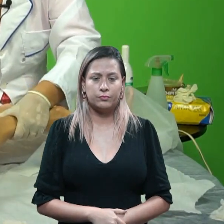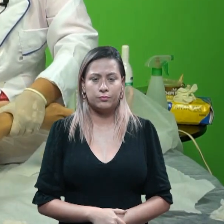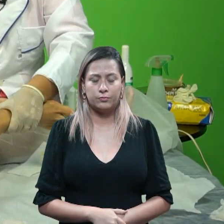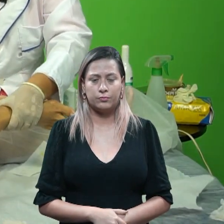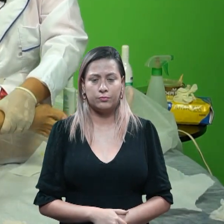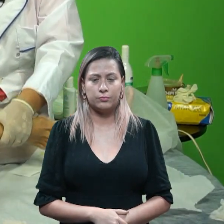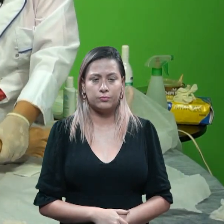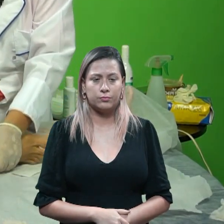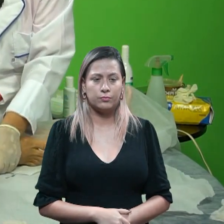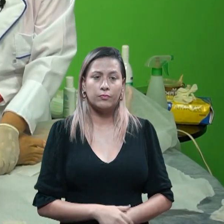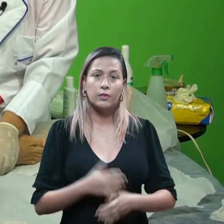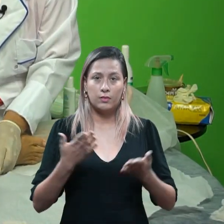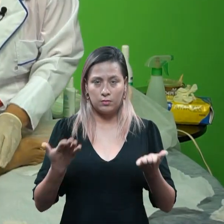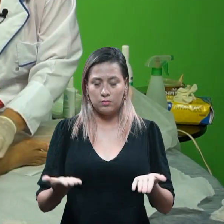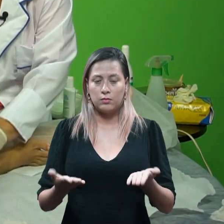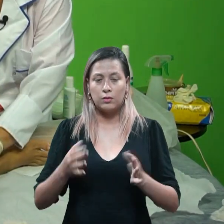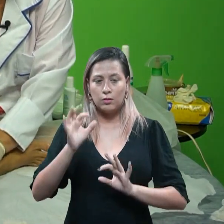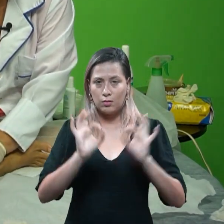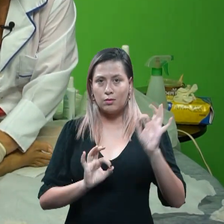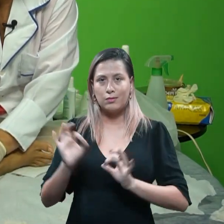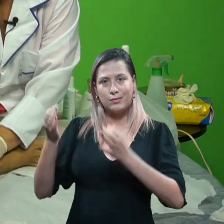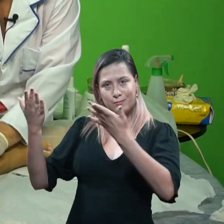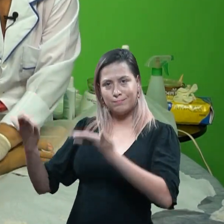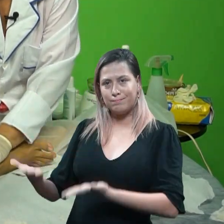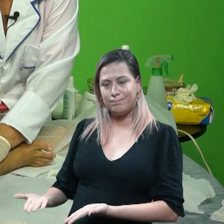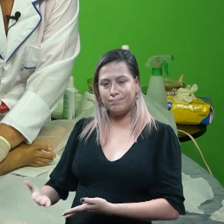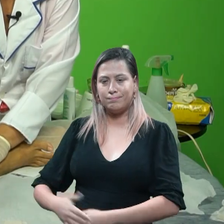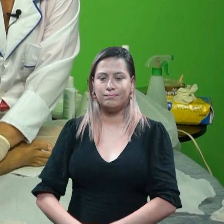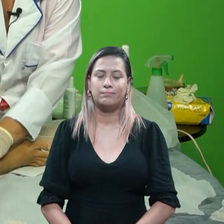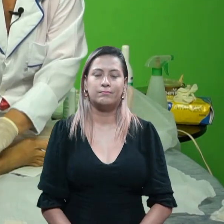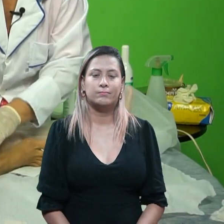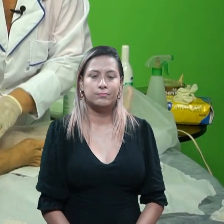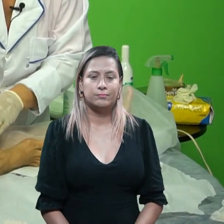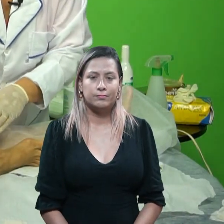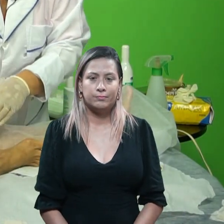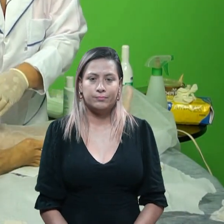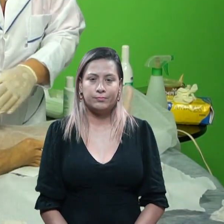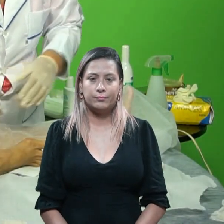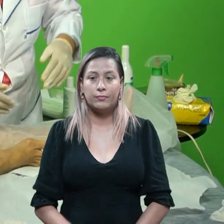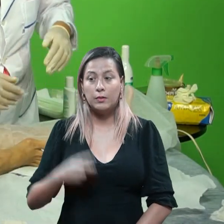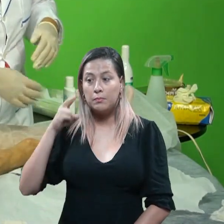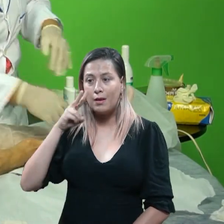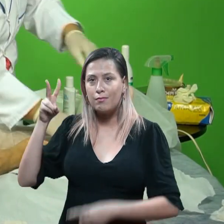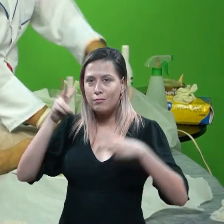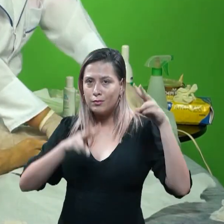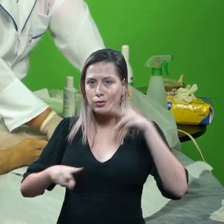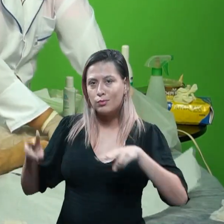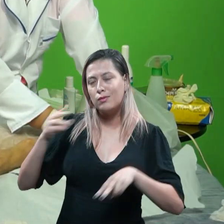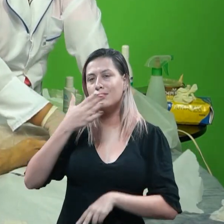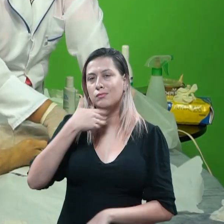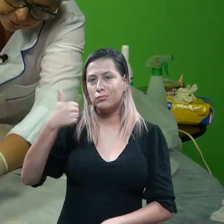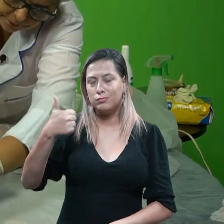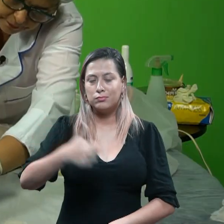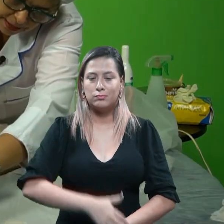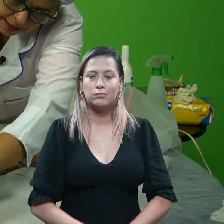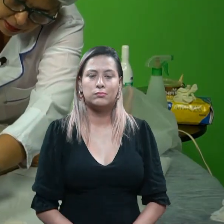nessa região, a gente vira a perna da cliente, de forma que a gente consiga visualizar